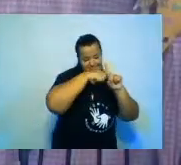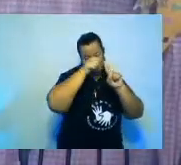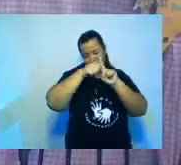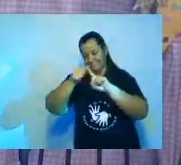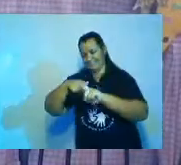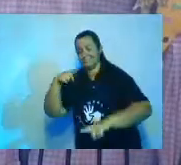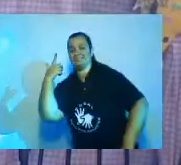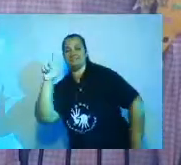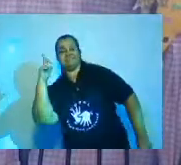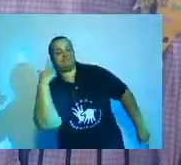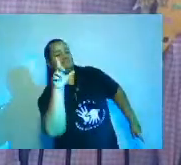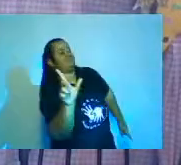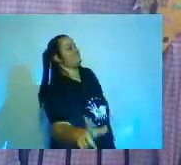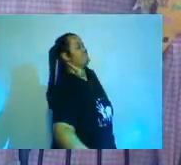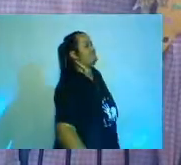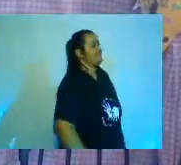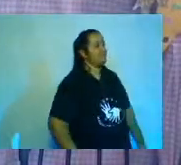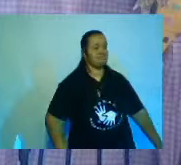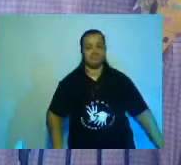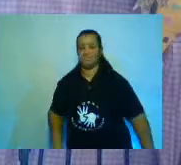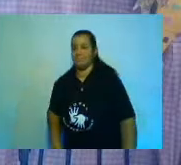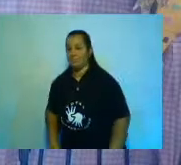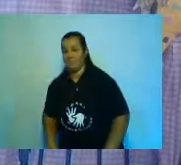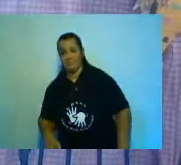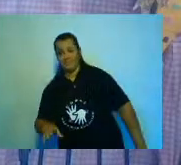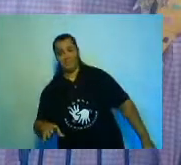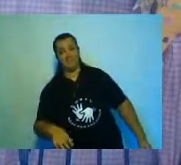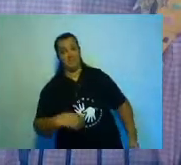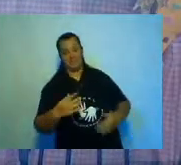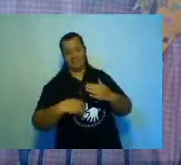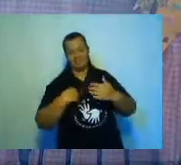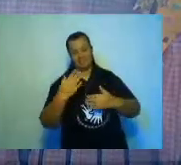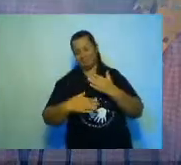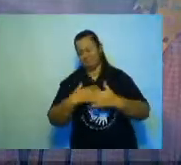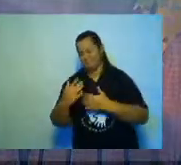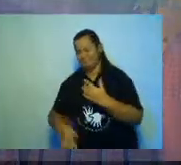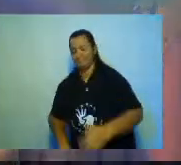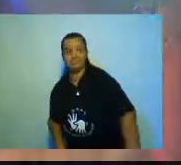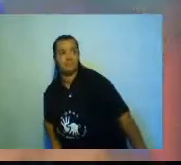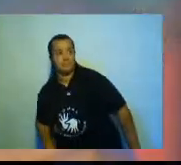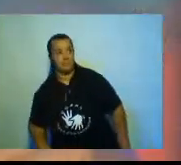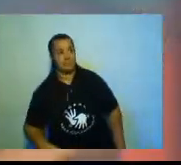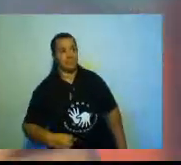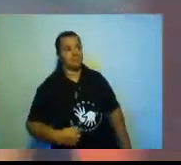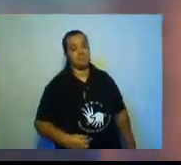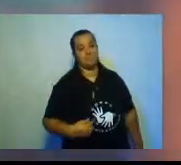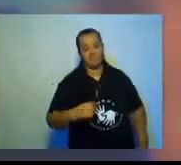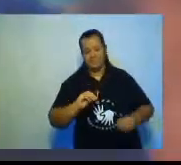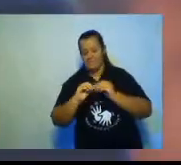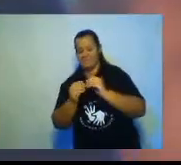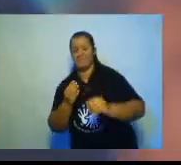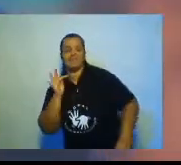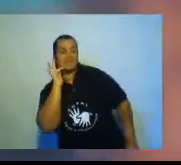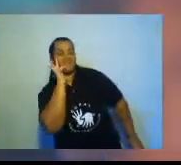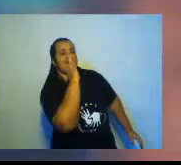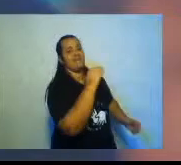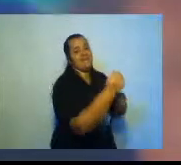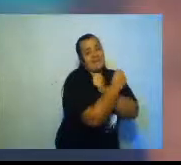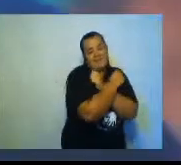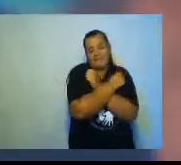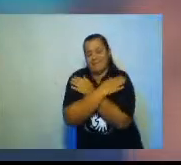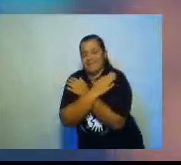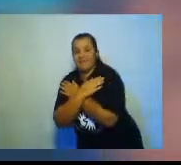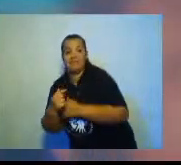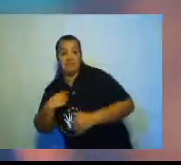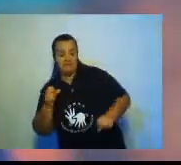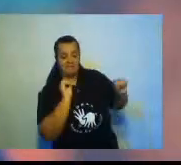mês, parece até replay. Tá achando que é 0 km, mas eu já rodei. Se ele te beija gostoso, dá um